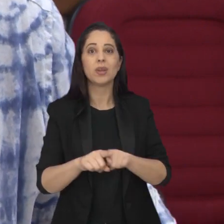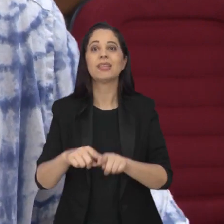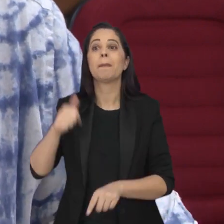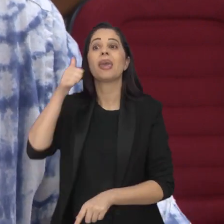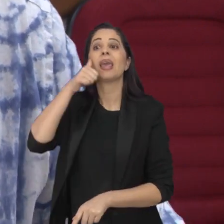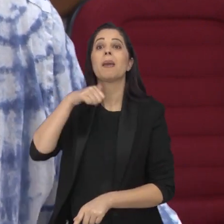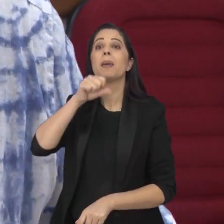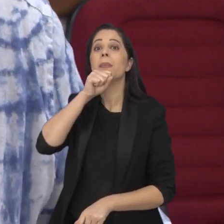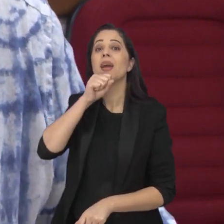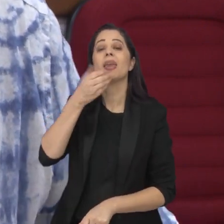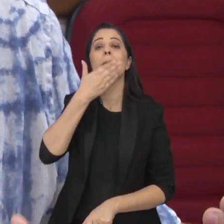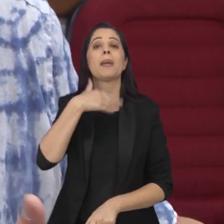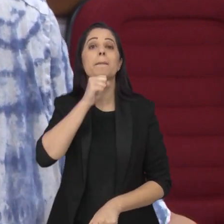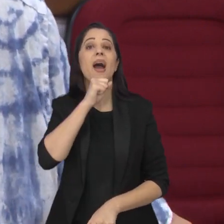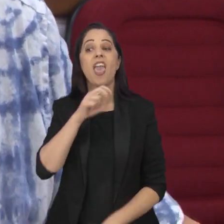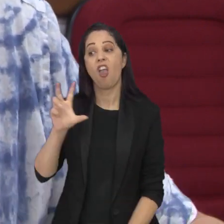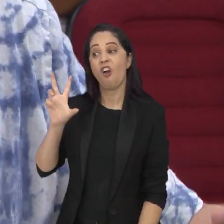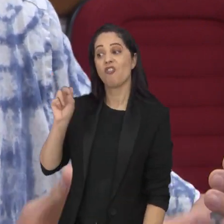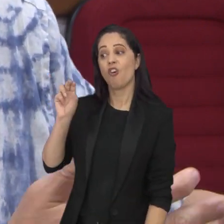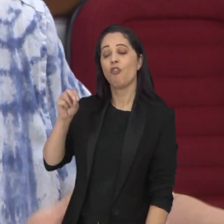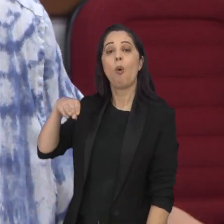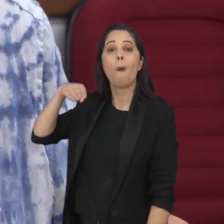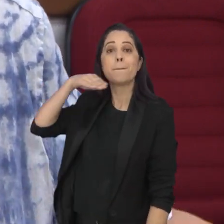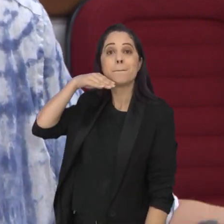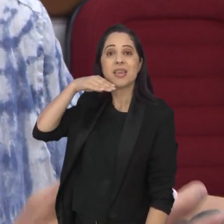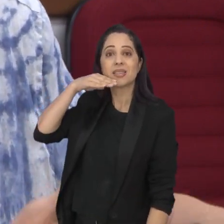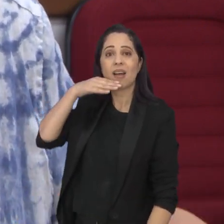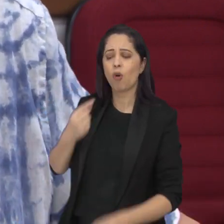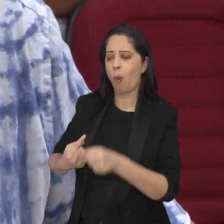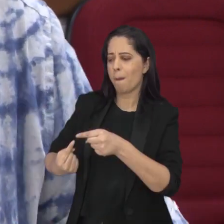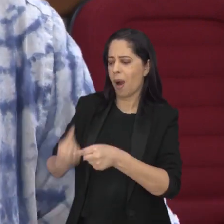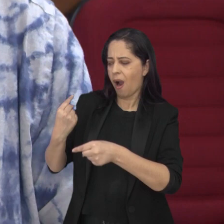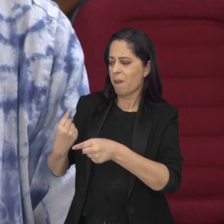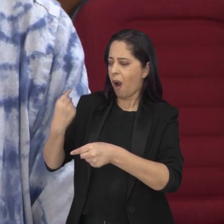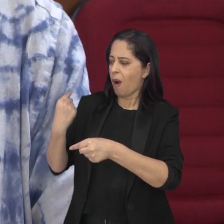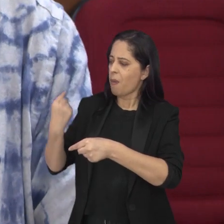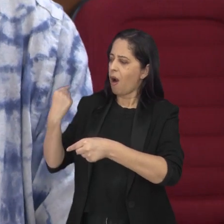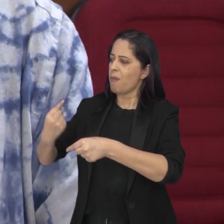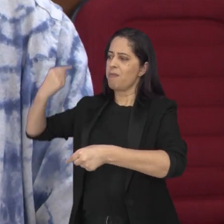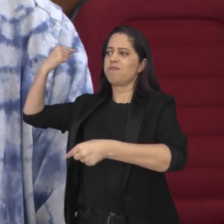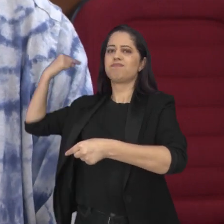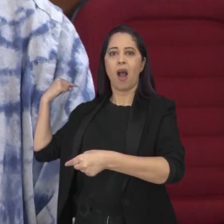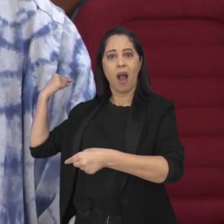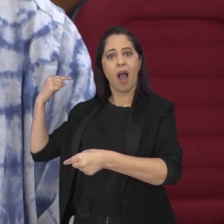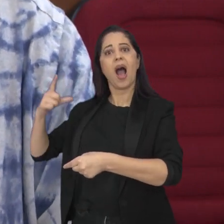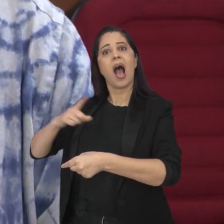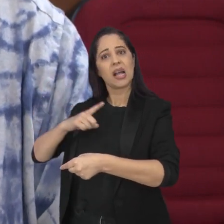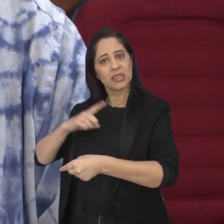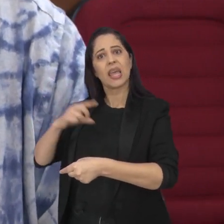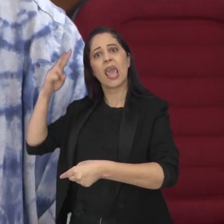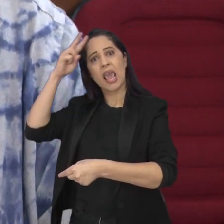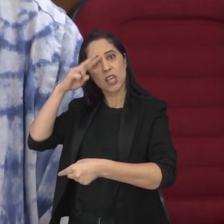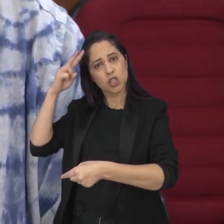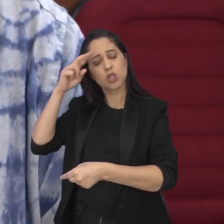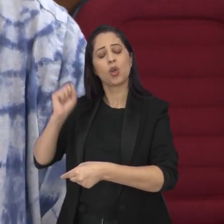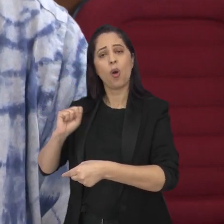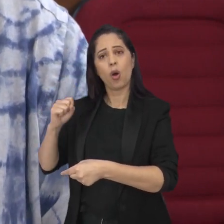seus pais, dos seus avós, dos seus bisavós, dos seus trisavós, tataravós, sabe? Tem toda uma